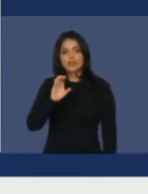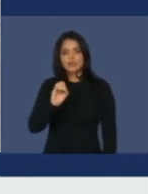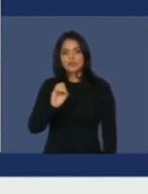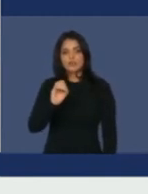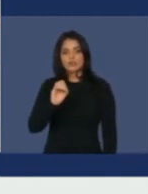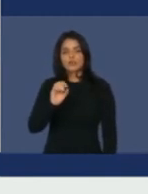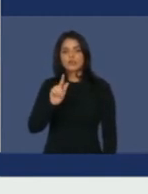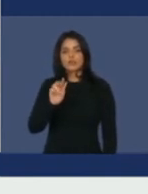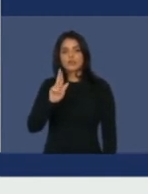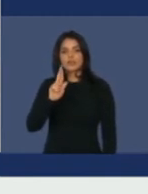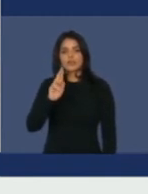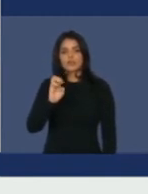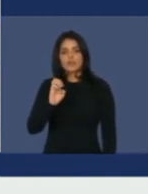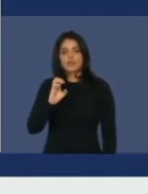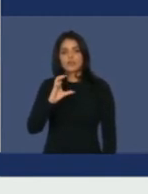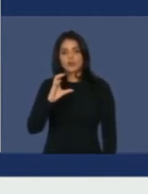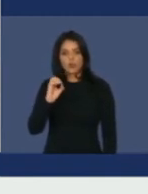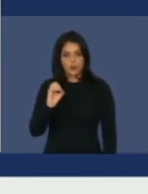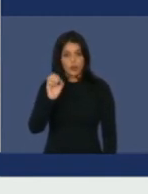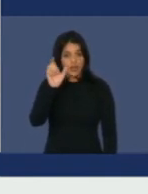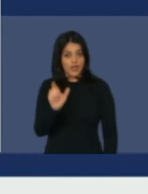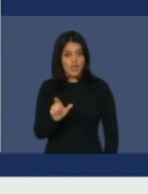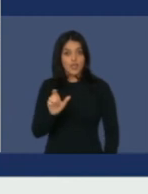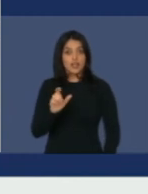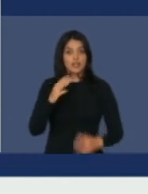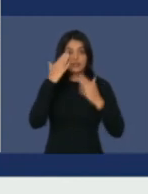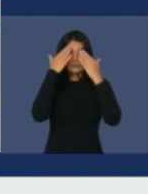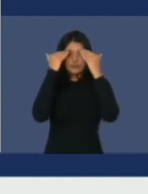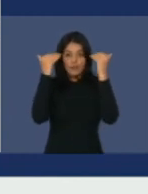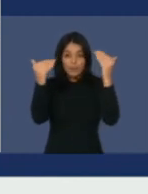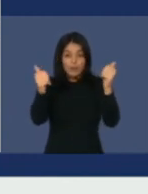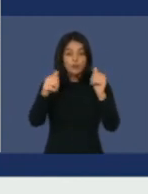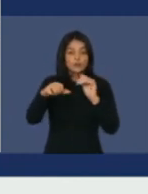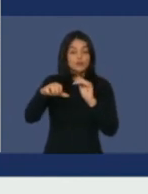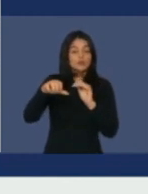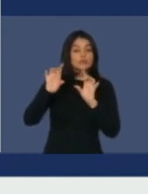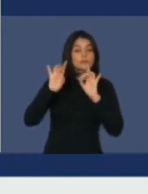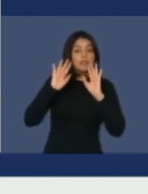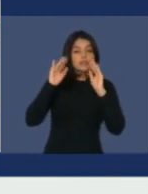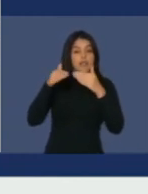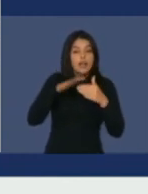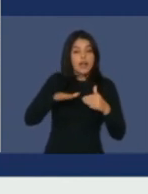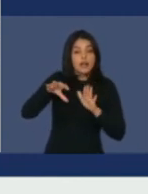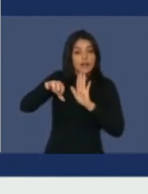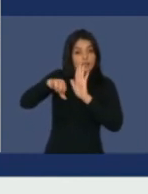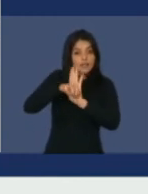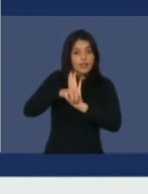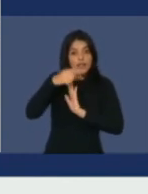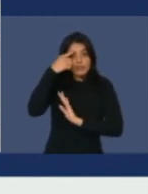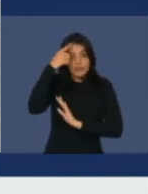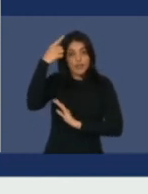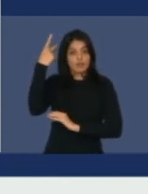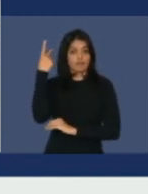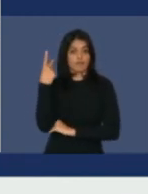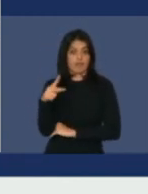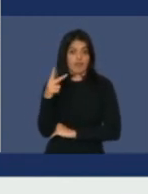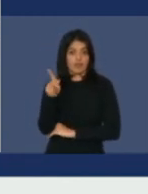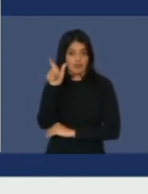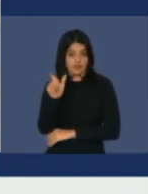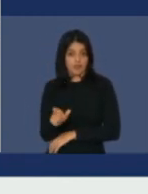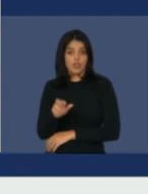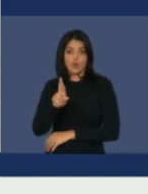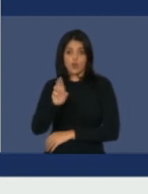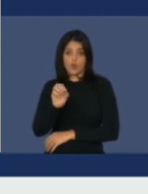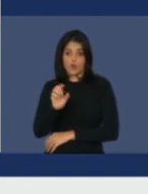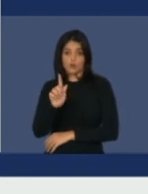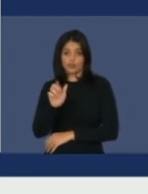criminalistas do Brasil e que teve participação. A ideia, na verdade, surgiu dele. A ideia inicial partiu do Rogério